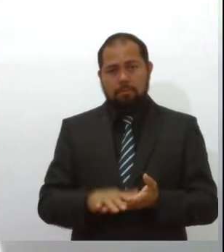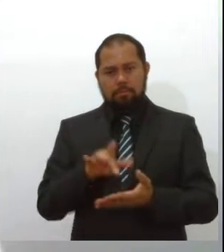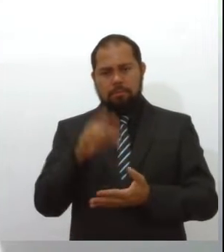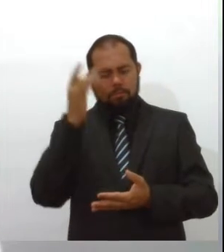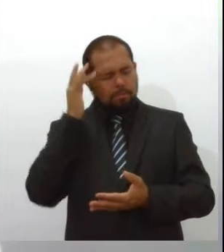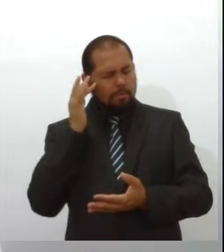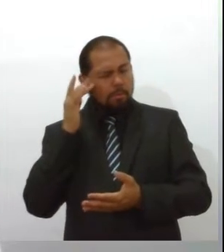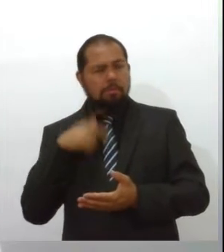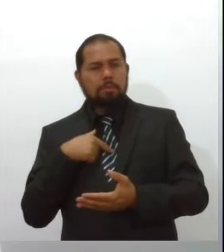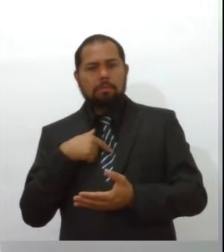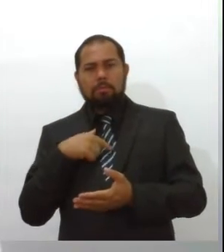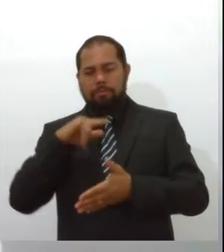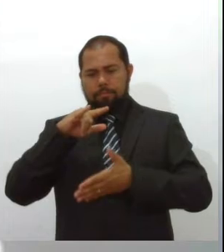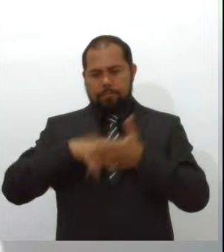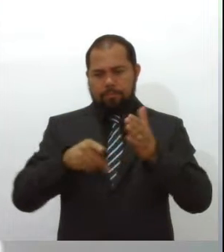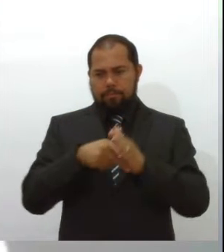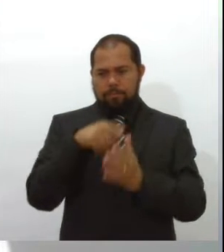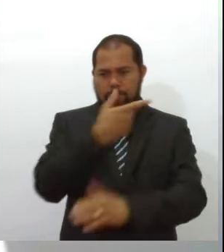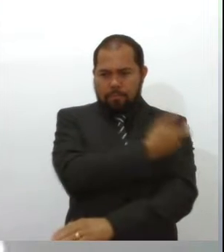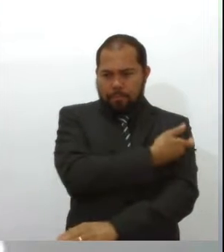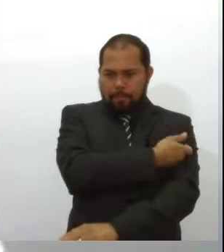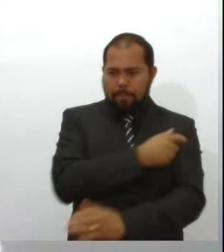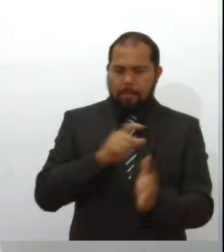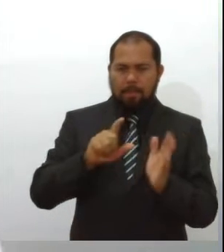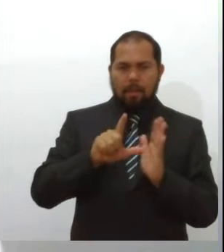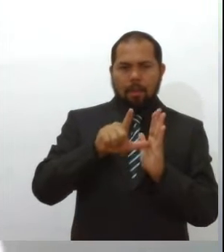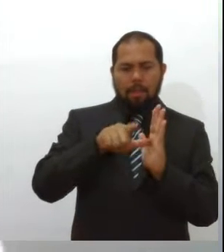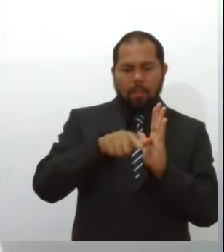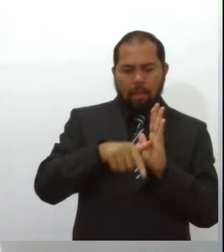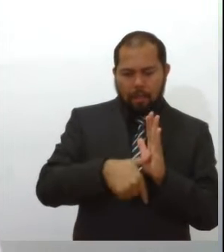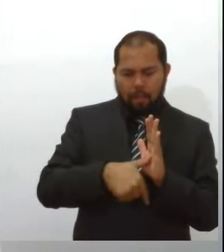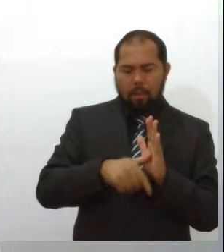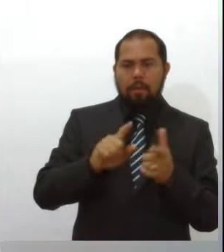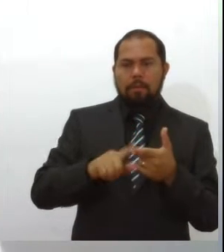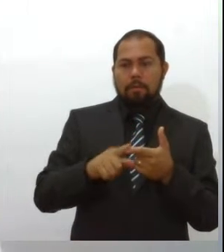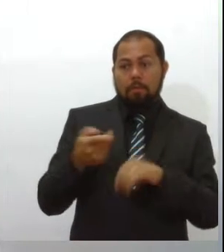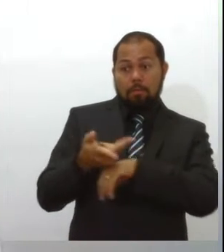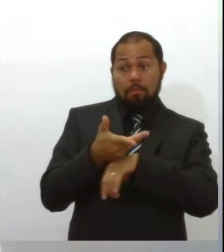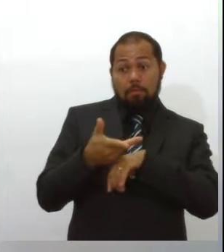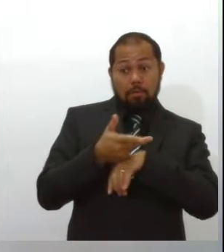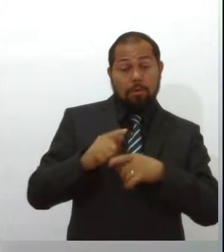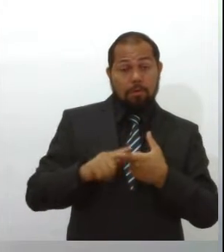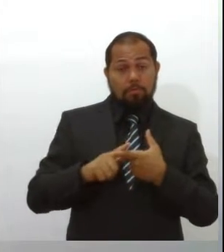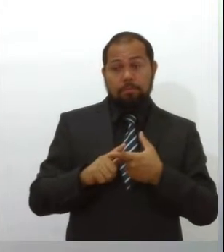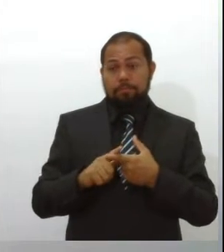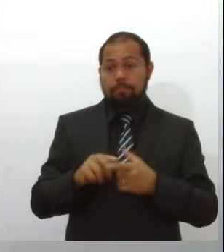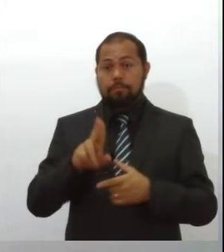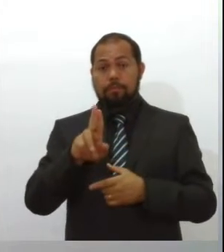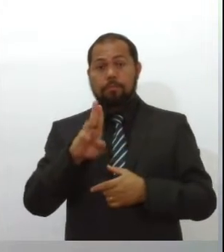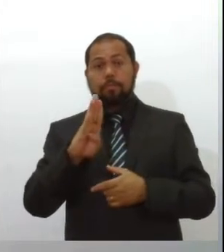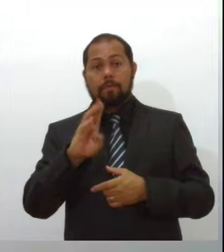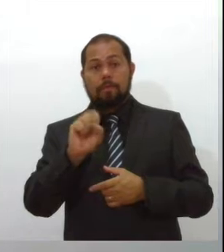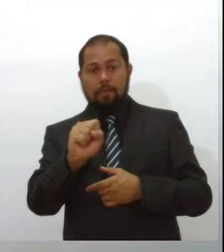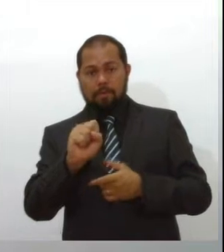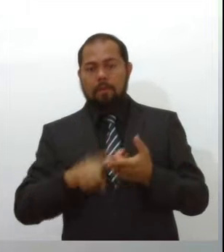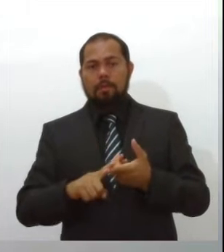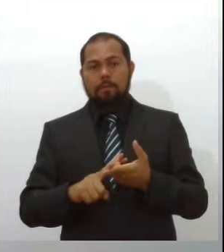carteira de vacinação atrasada, vá, procure uma unidade básica de saúde para poder tentar regularizar